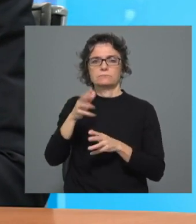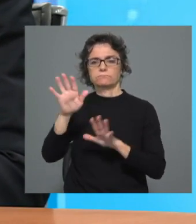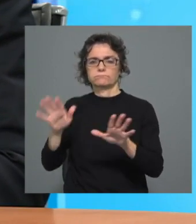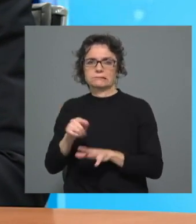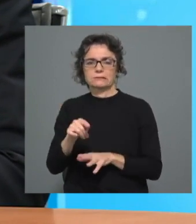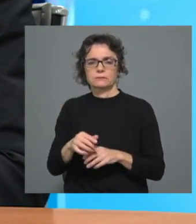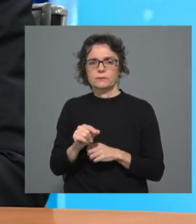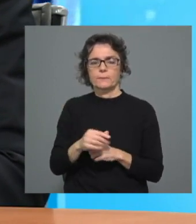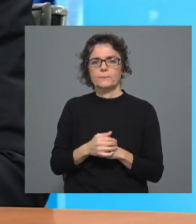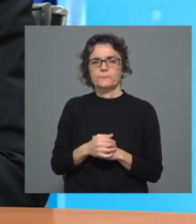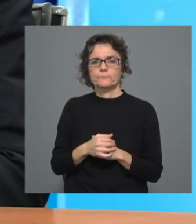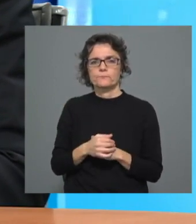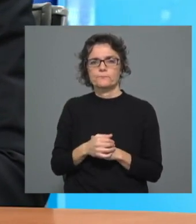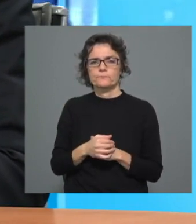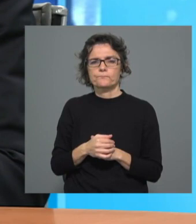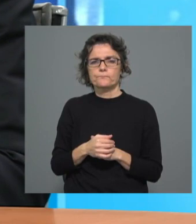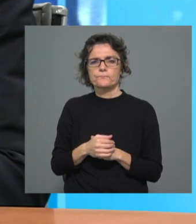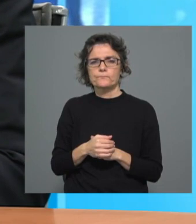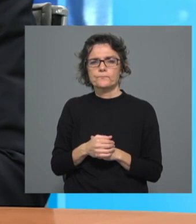E assim, sobre o interreligioso,